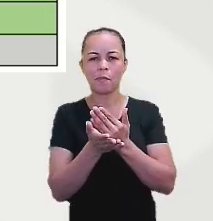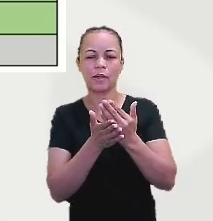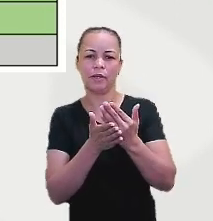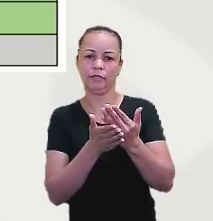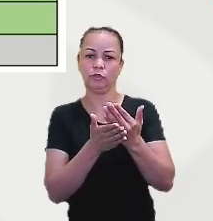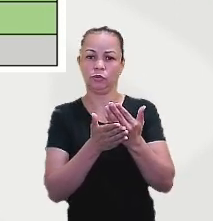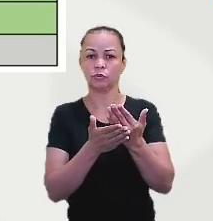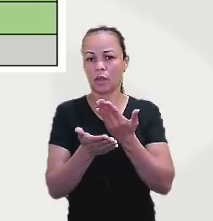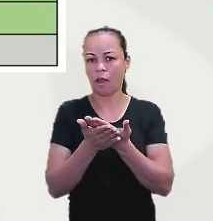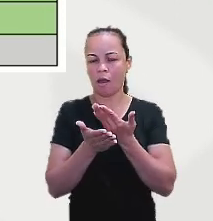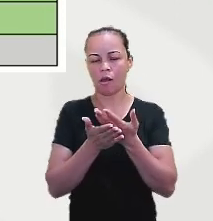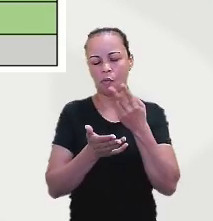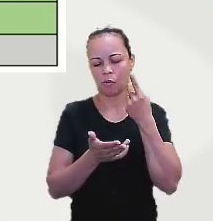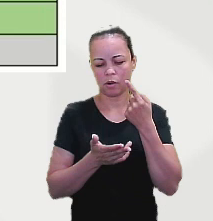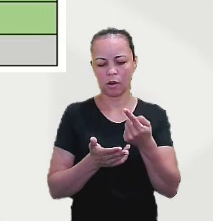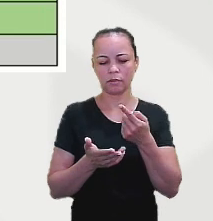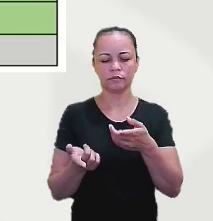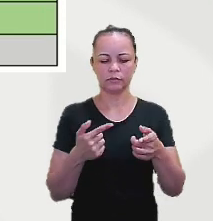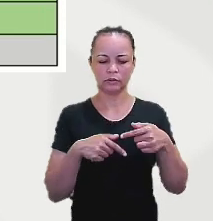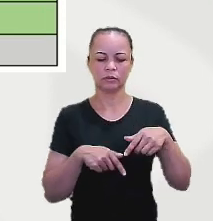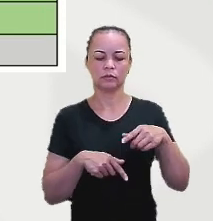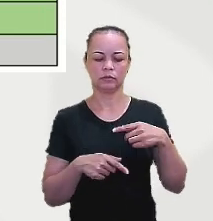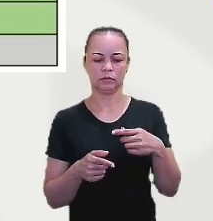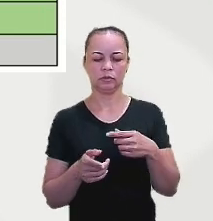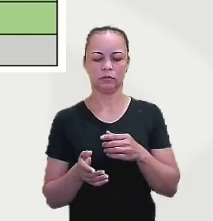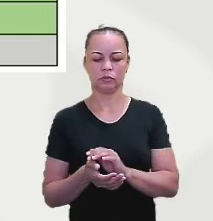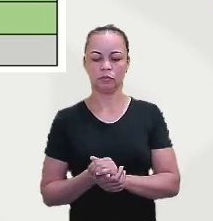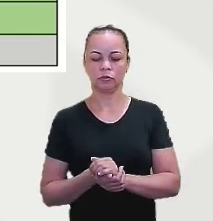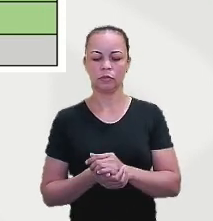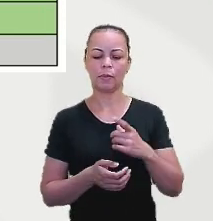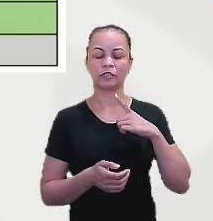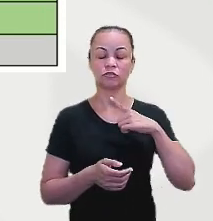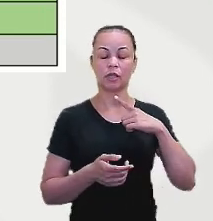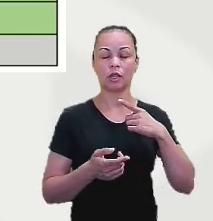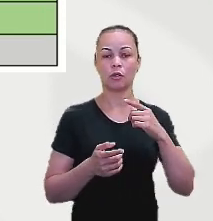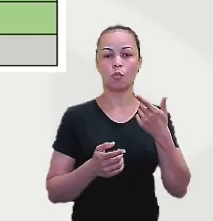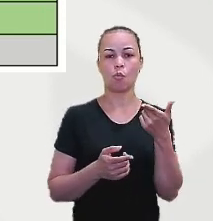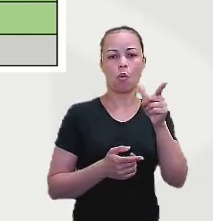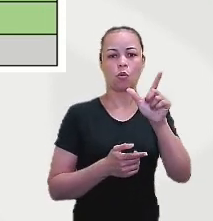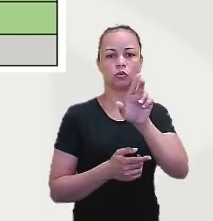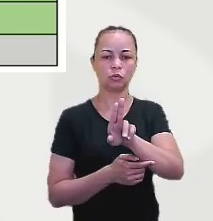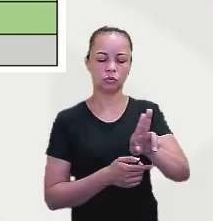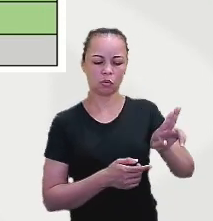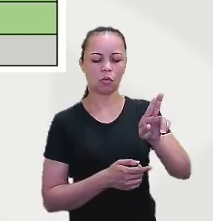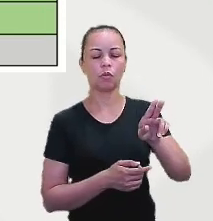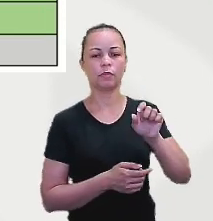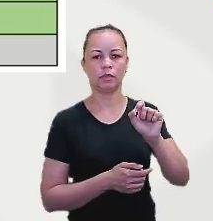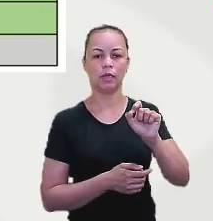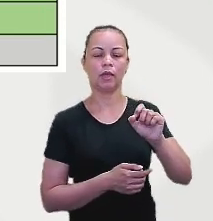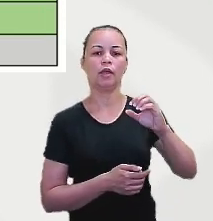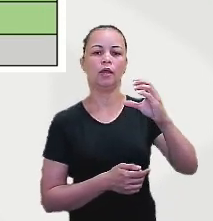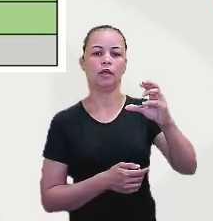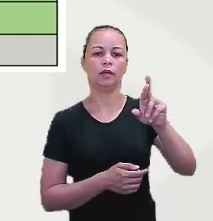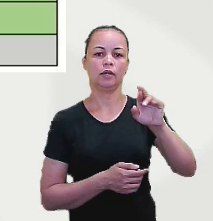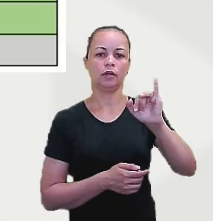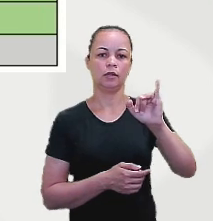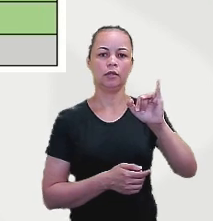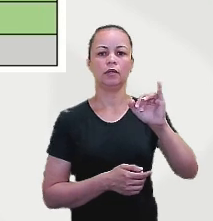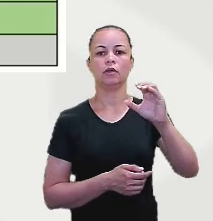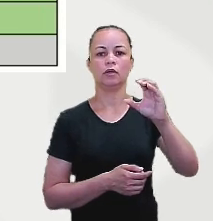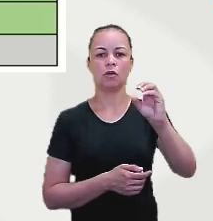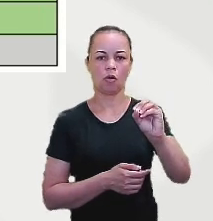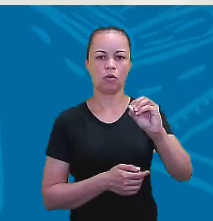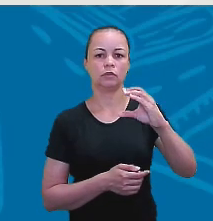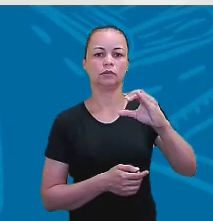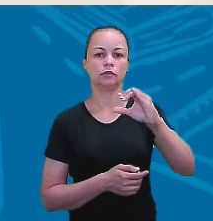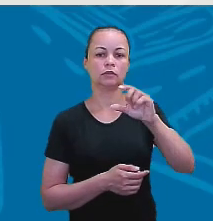recorte. Vegetais também tem peroxissomos, só que a gente chama com outro nome, tá? A gente chama de glioxissomos. Volta aqui comigo, por